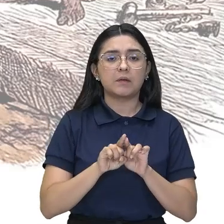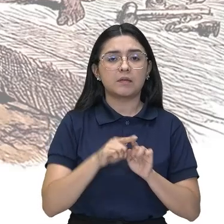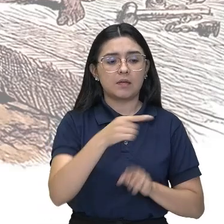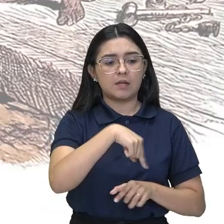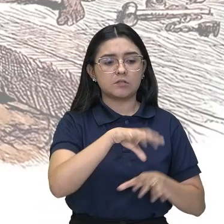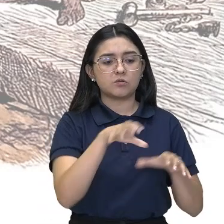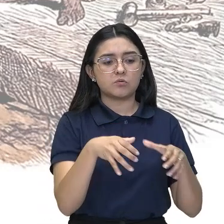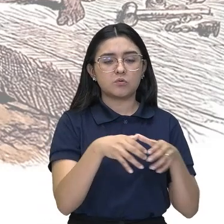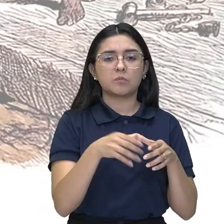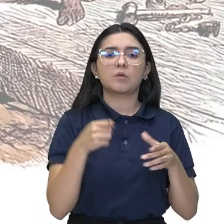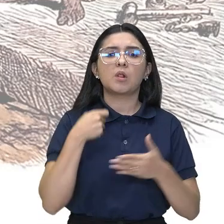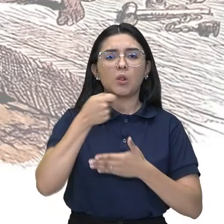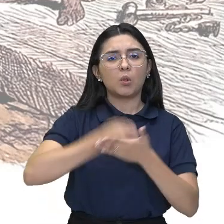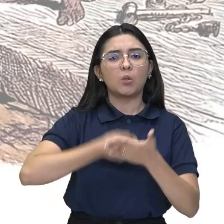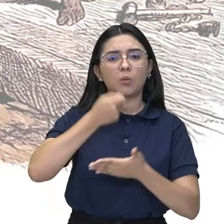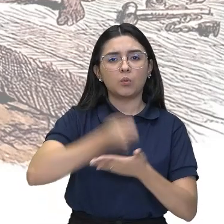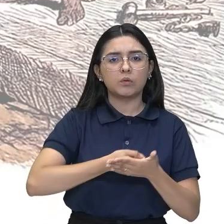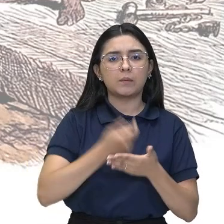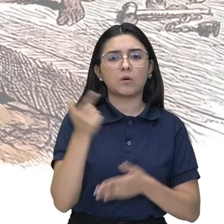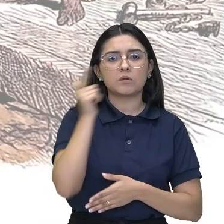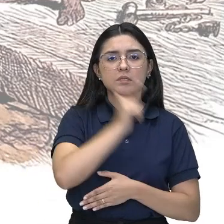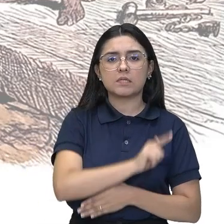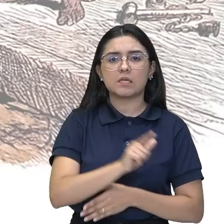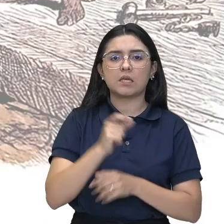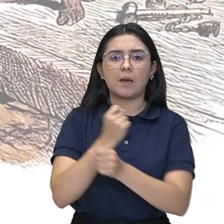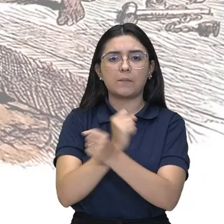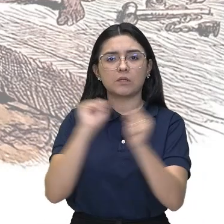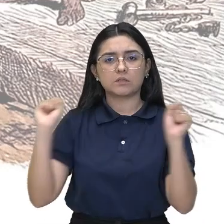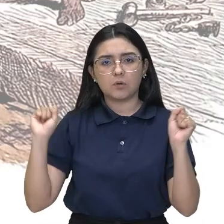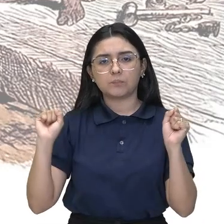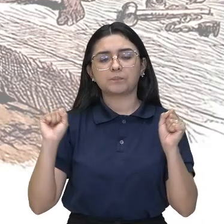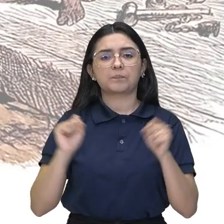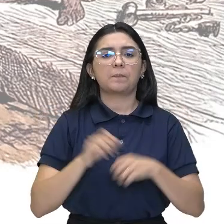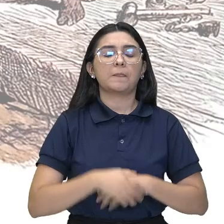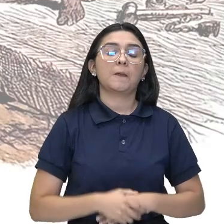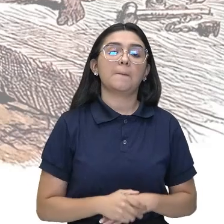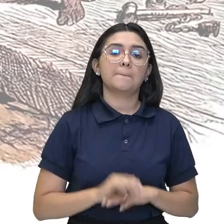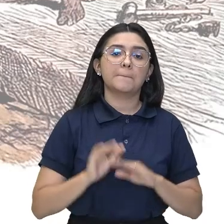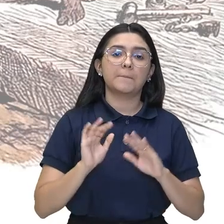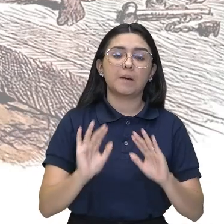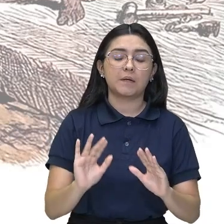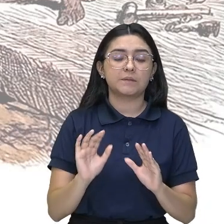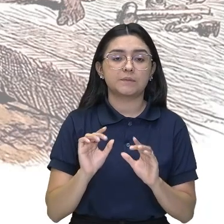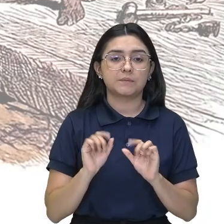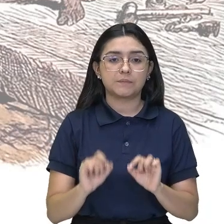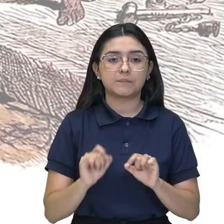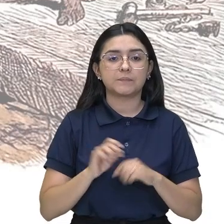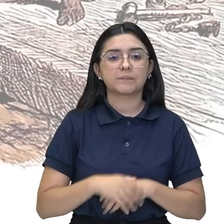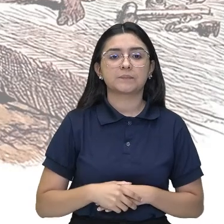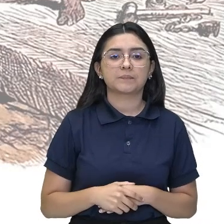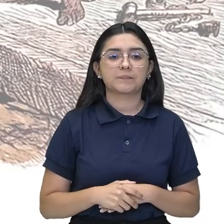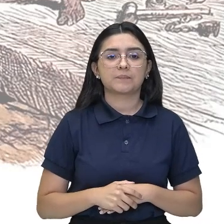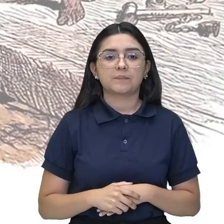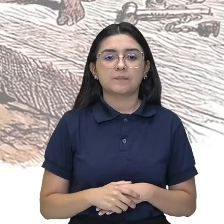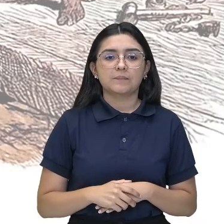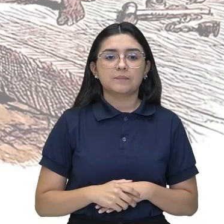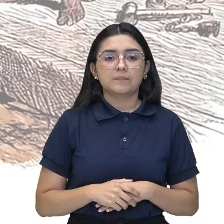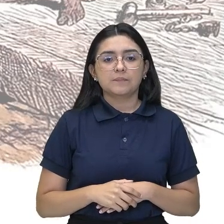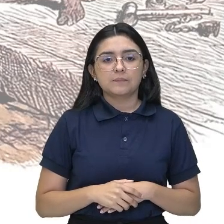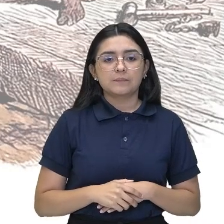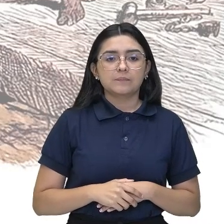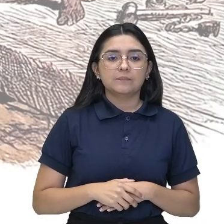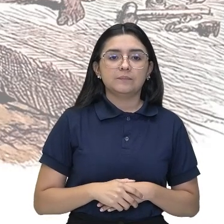pela libertação, isto é, pela abolição, mas também a